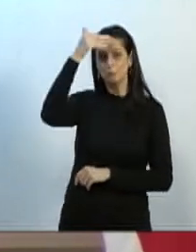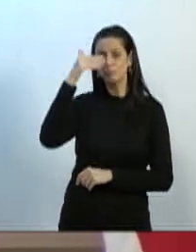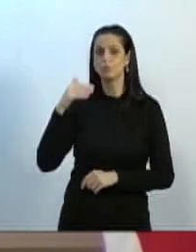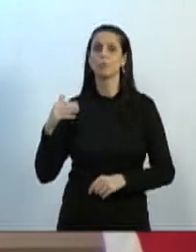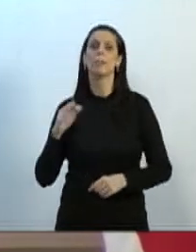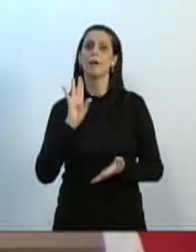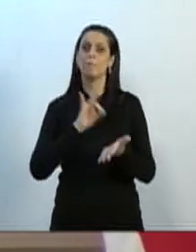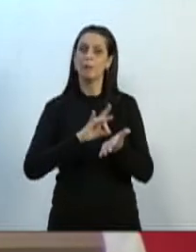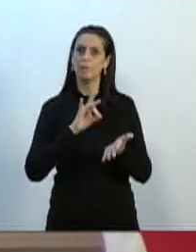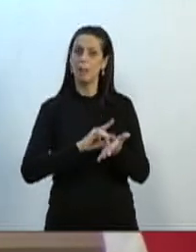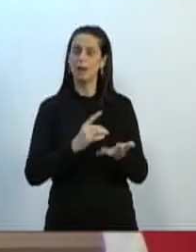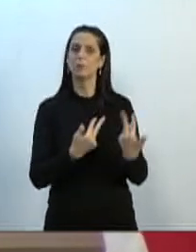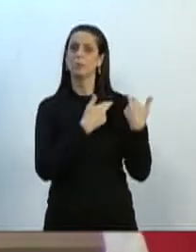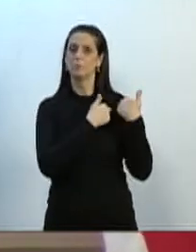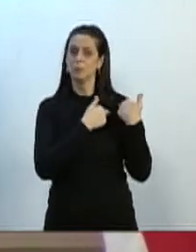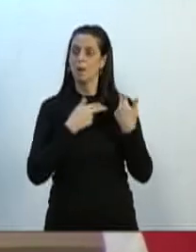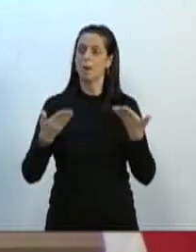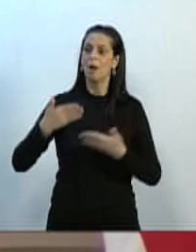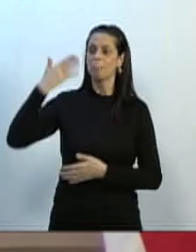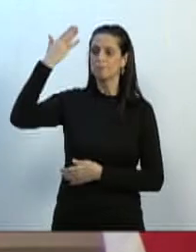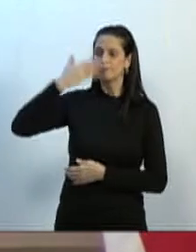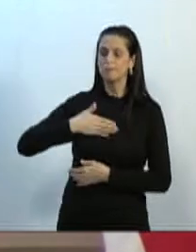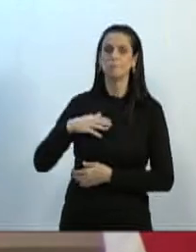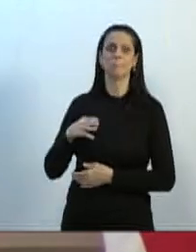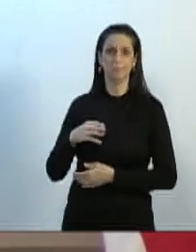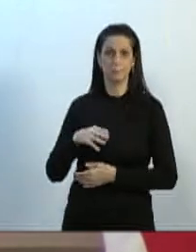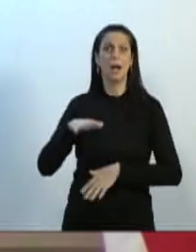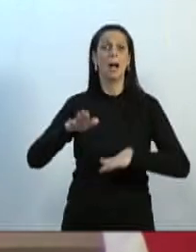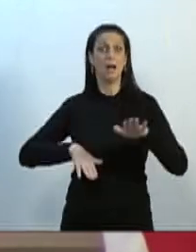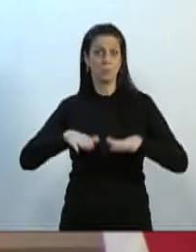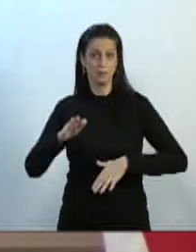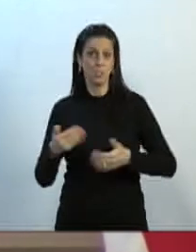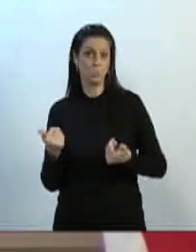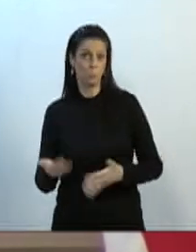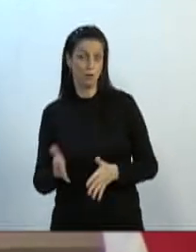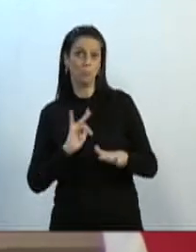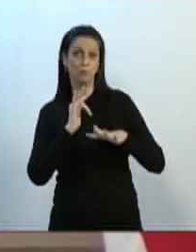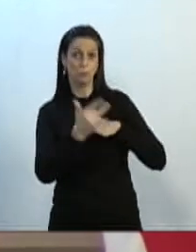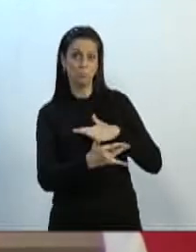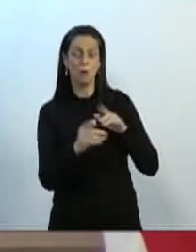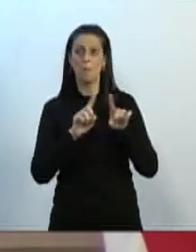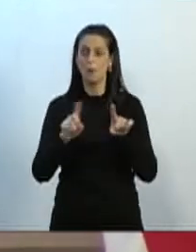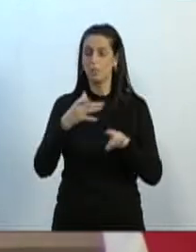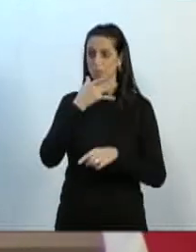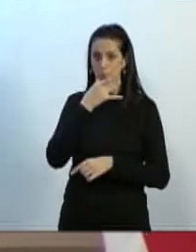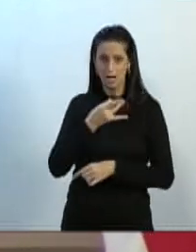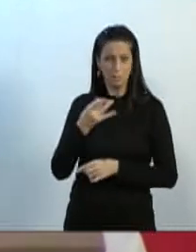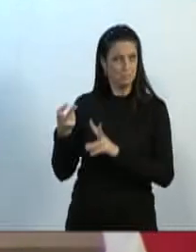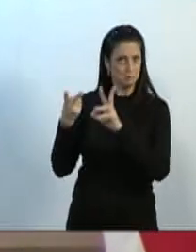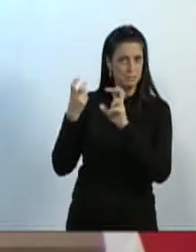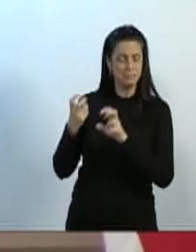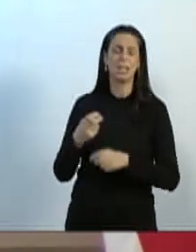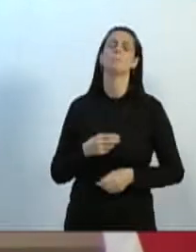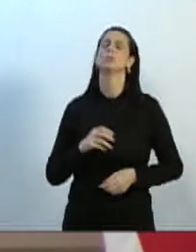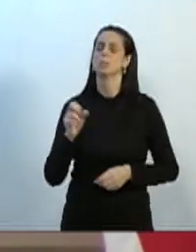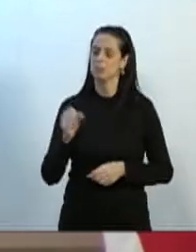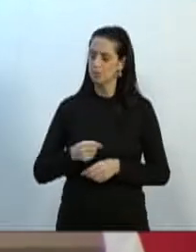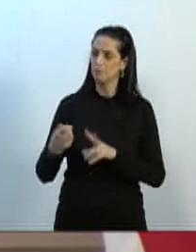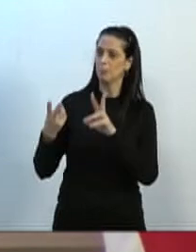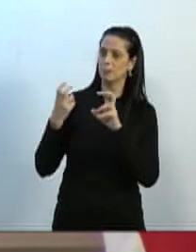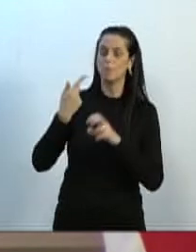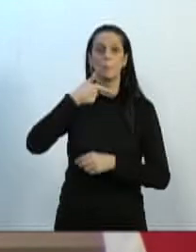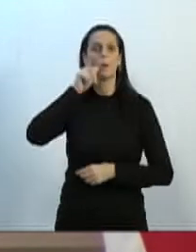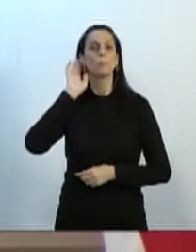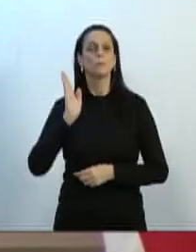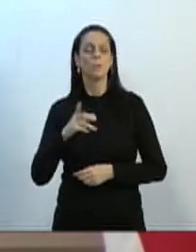esta afirmação é verídica. Os jovens podem estar na rede social, mas eles não estão dormindo. Ontem, uma pesquisa veiculada, né,